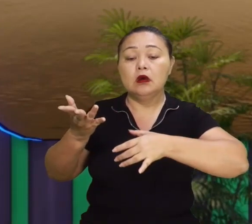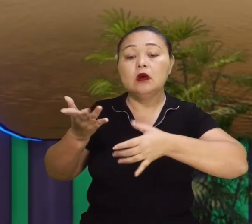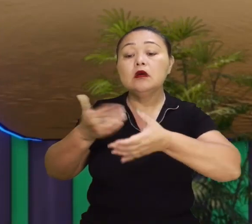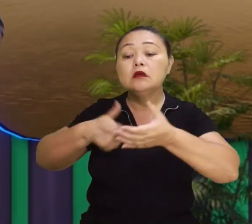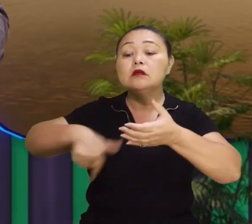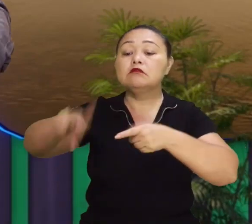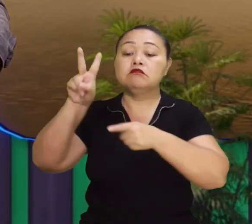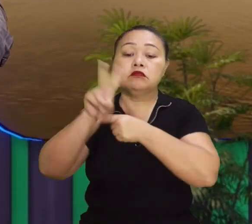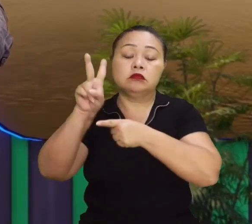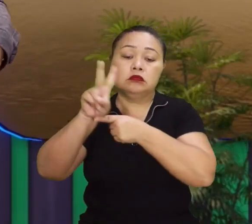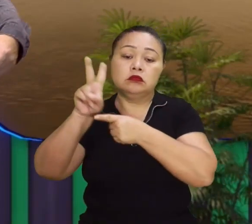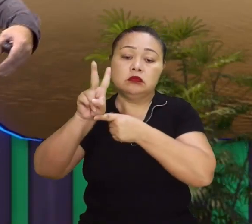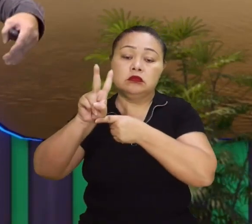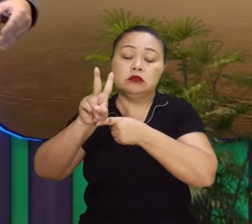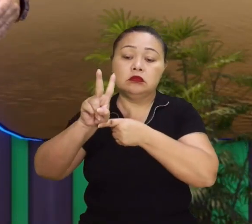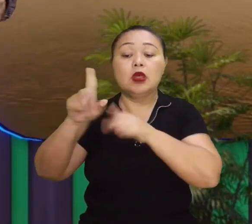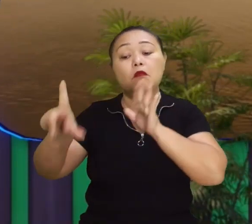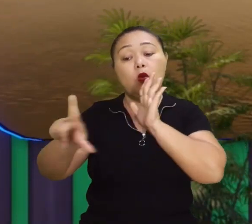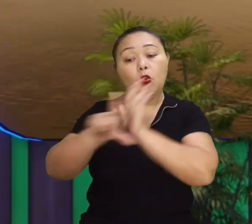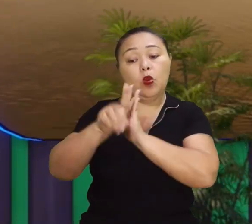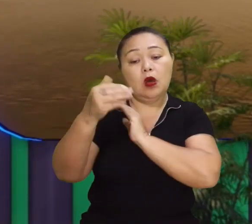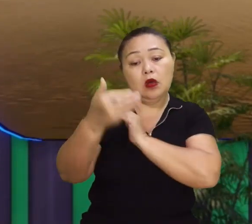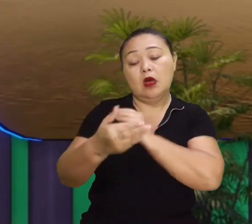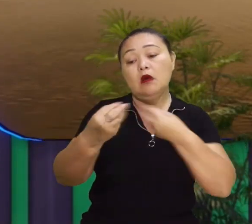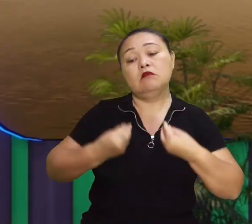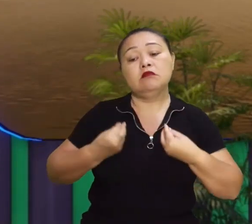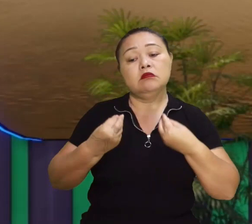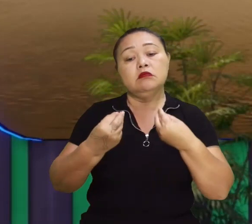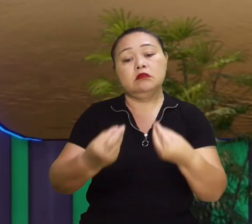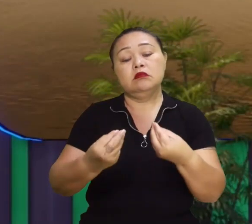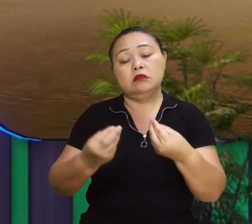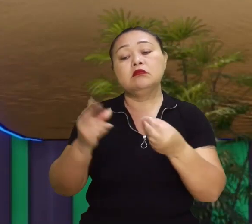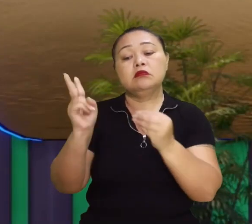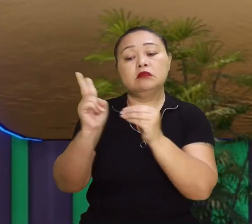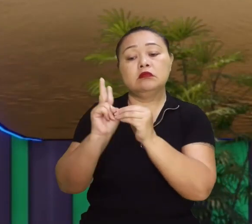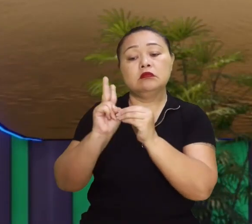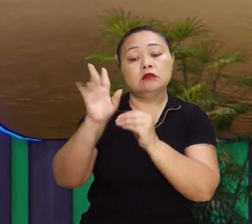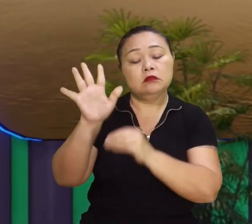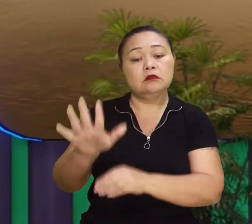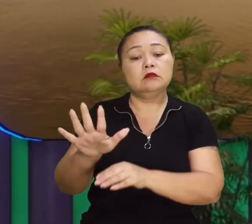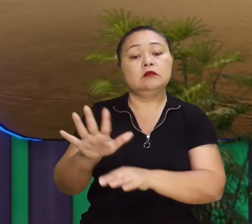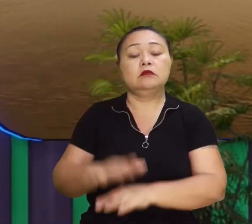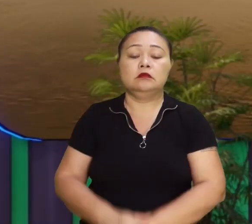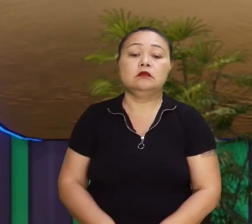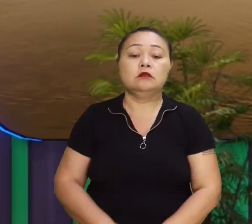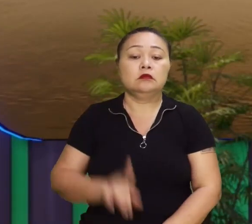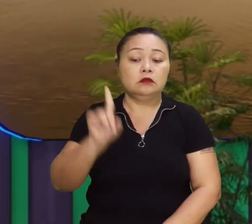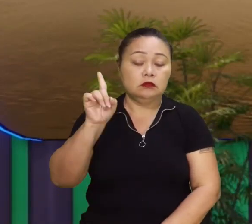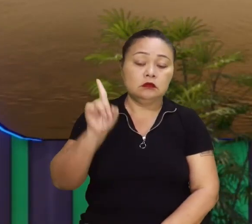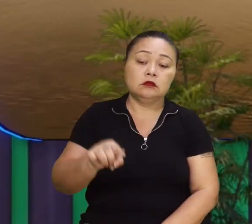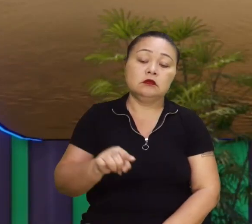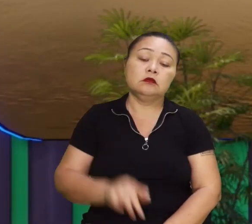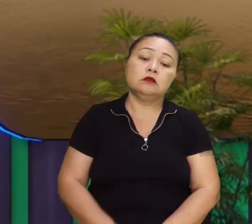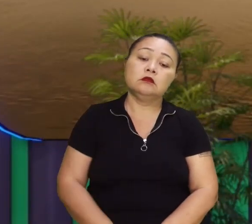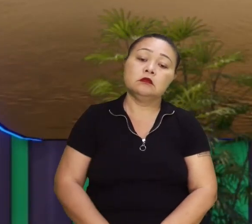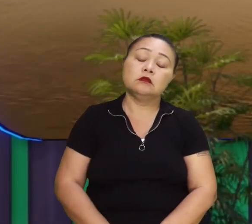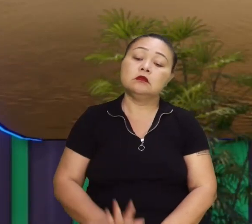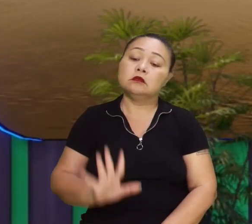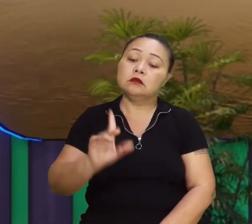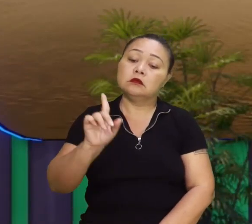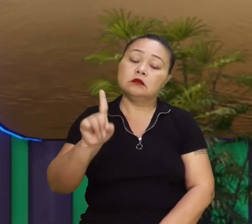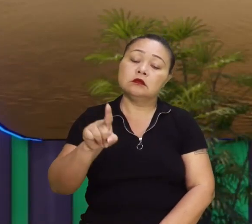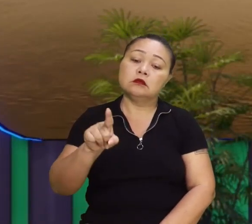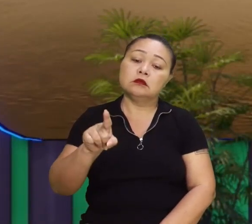está preservado e por lei é reservado àqueles indígenas. Isso foi uma